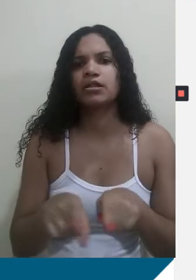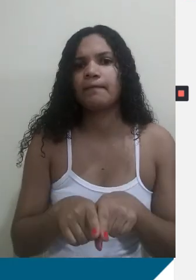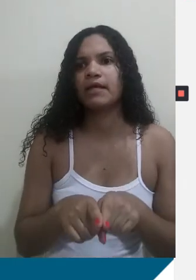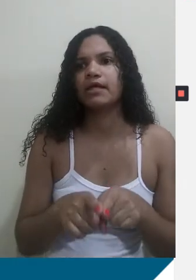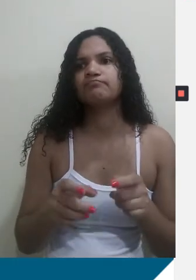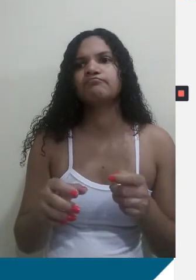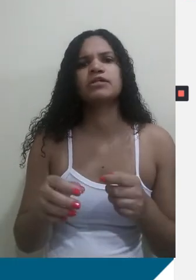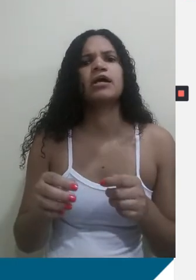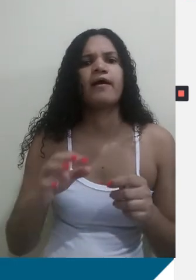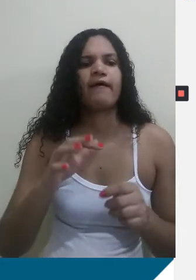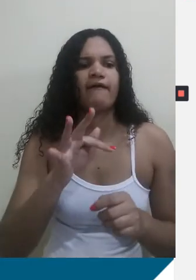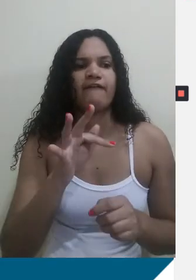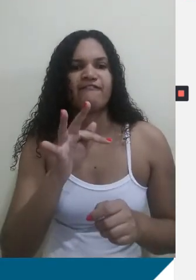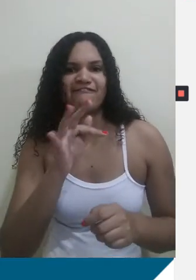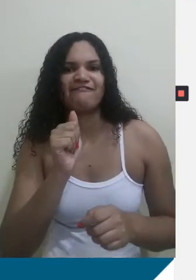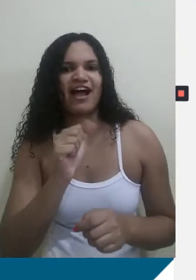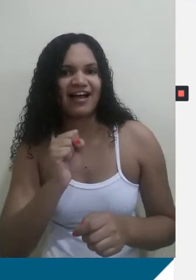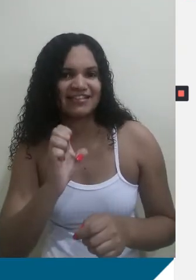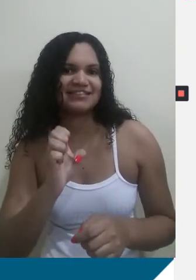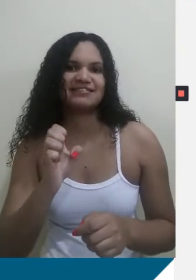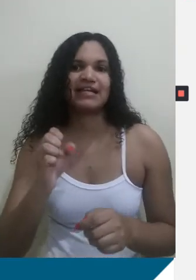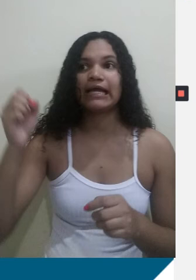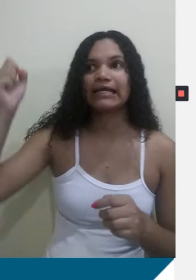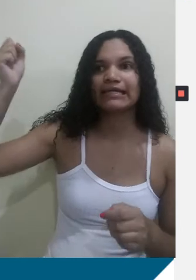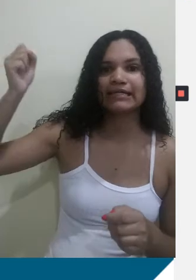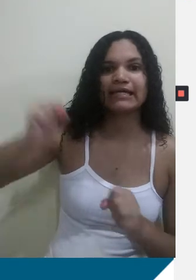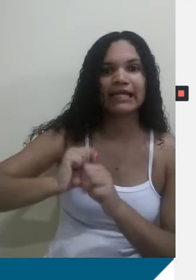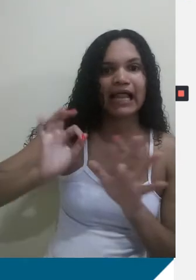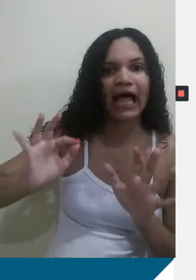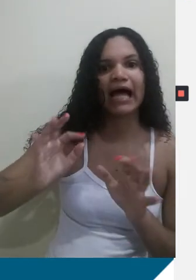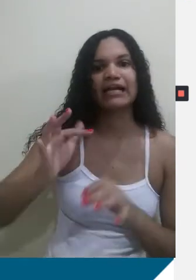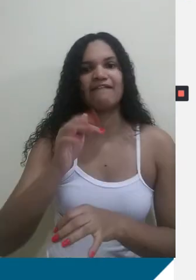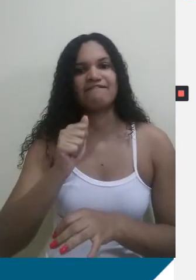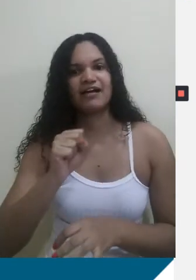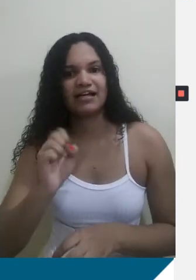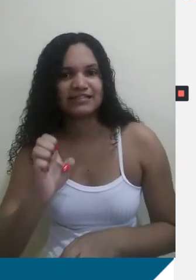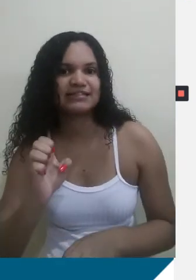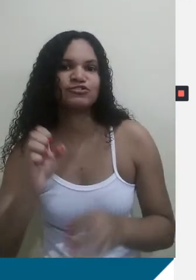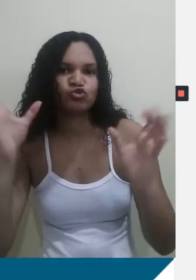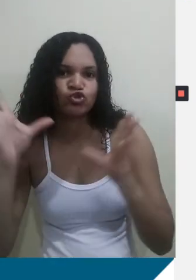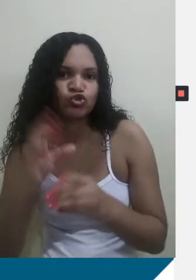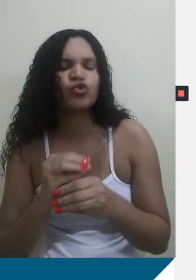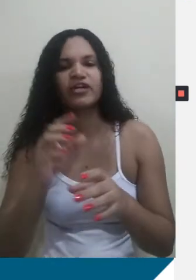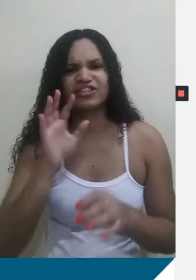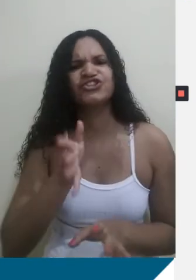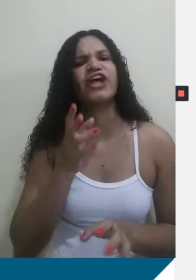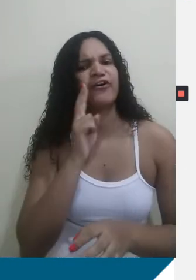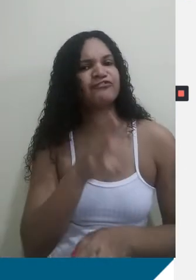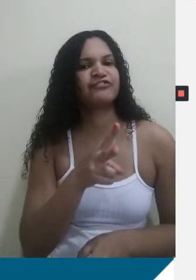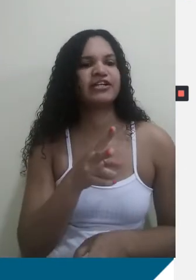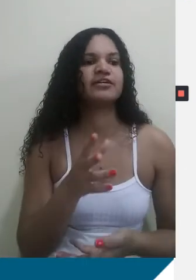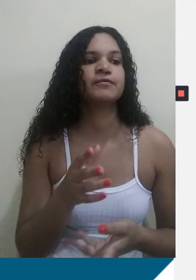fase escura, como nós já vimos. Uma outra estrutura fundamental são as paredes celulares,